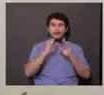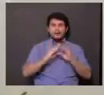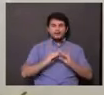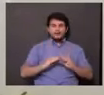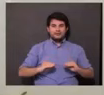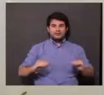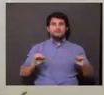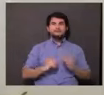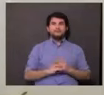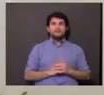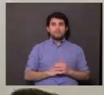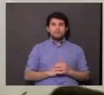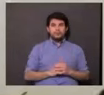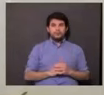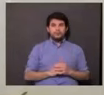Paz.